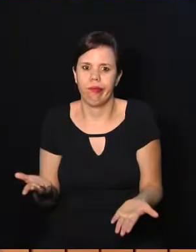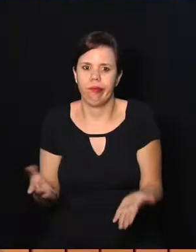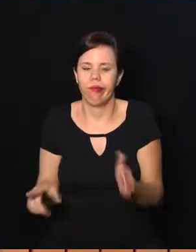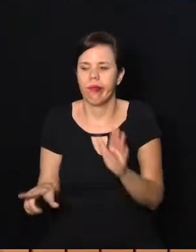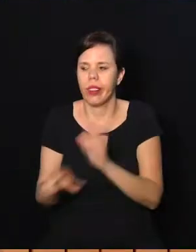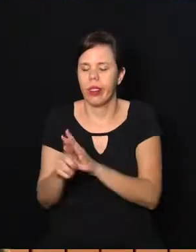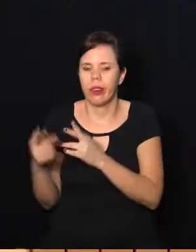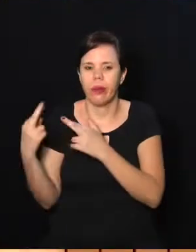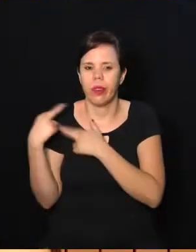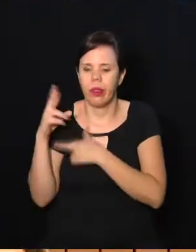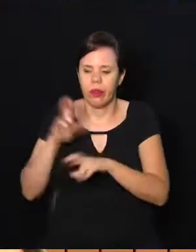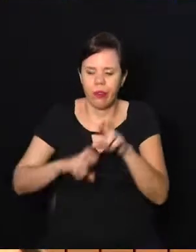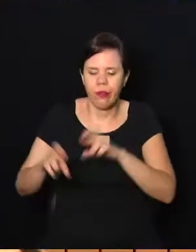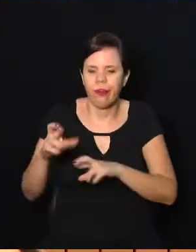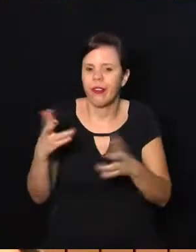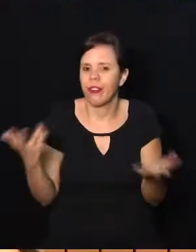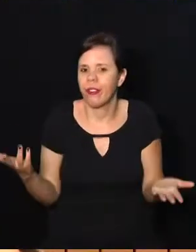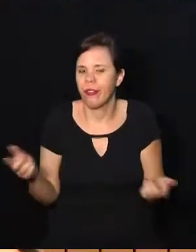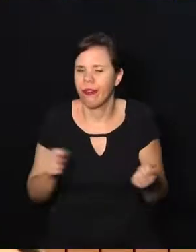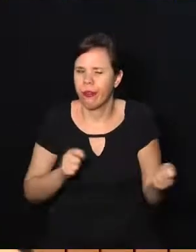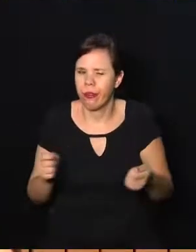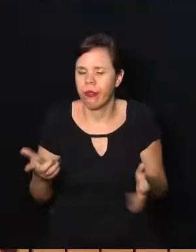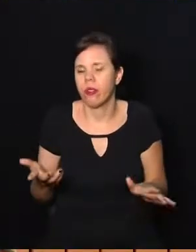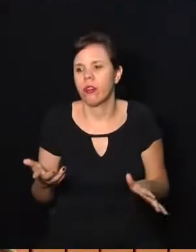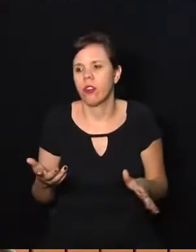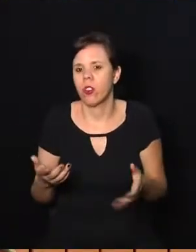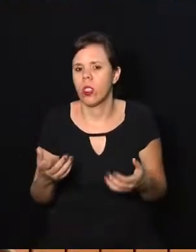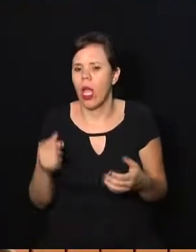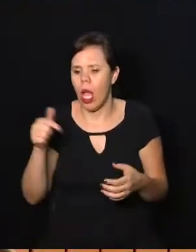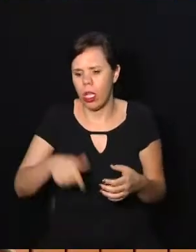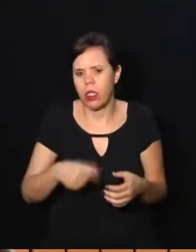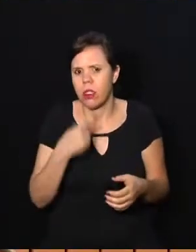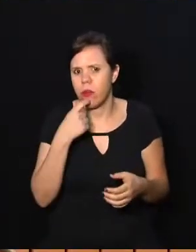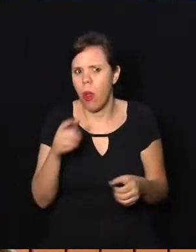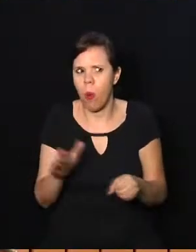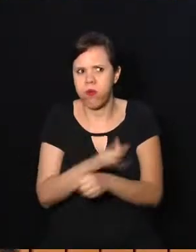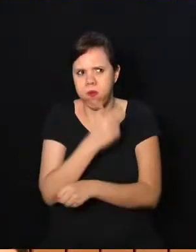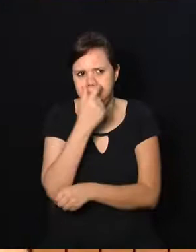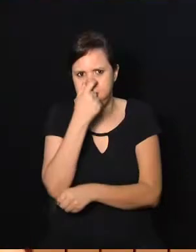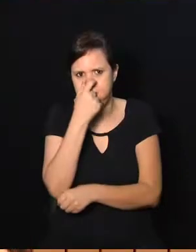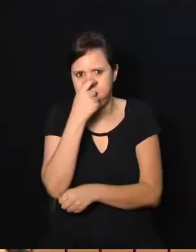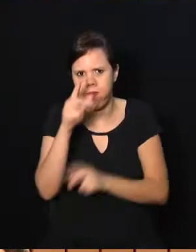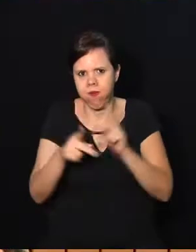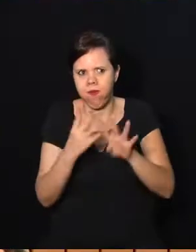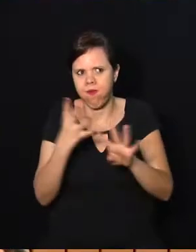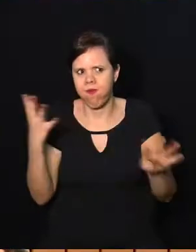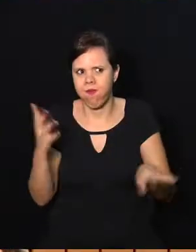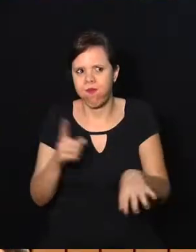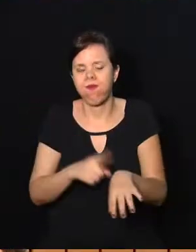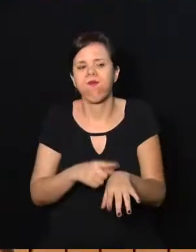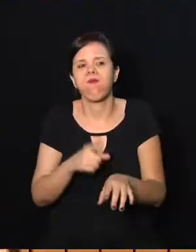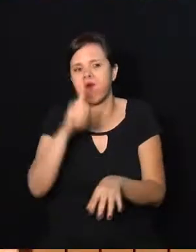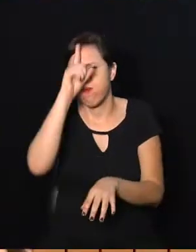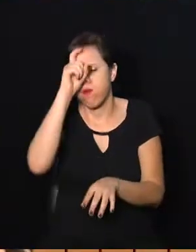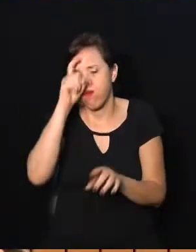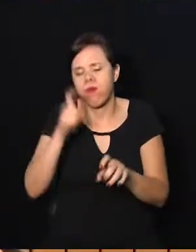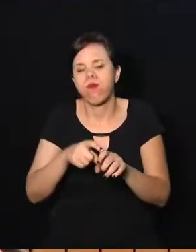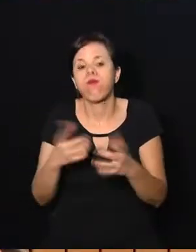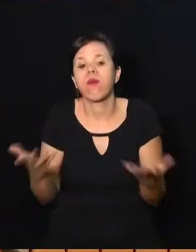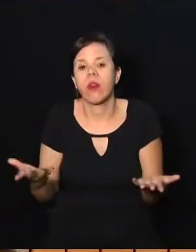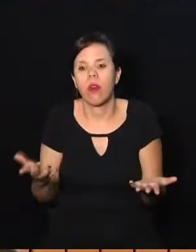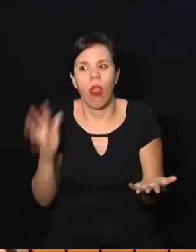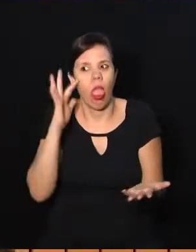responsabilidade fiscal. Aí sobrecarrega o município de Campinas. Mas o problema não é Campinas, a solução